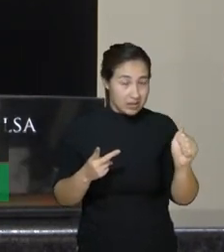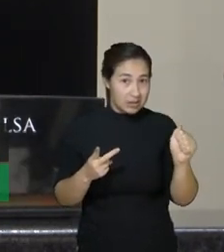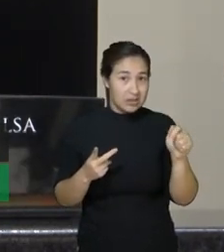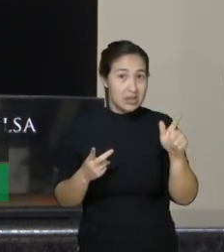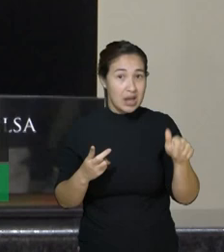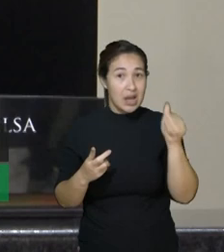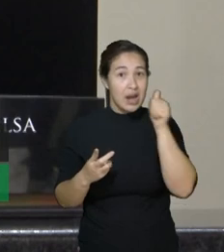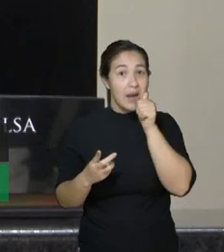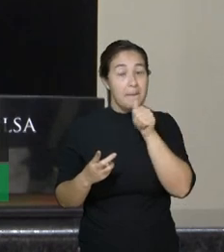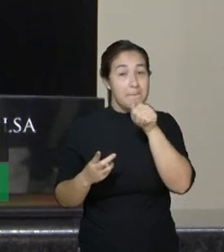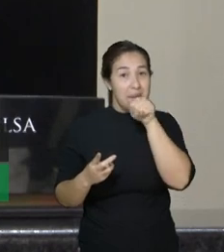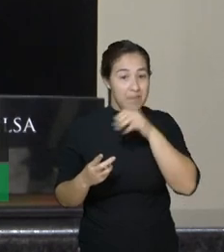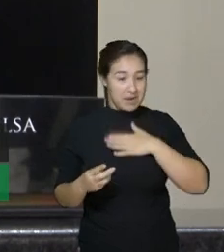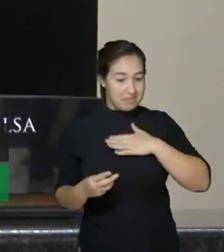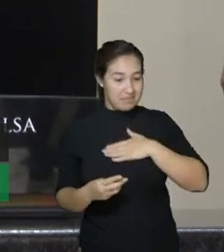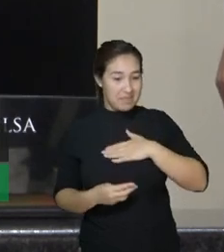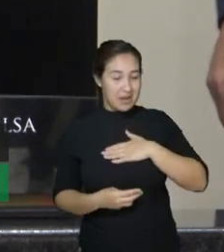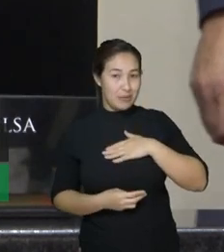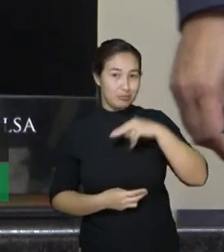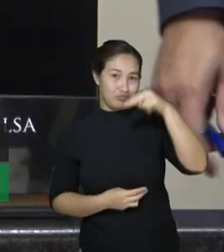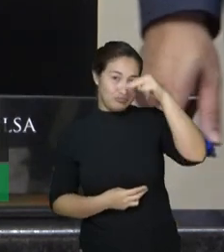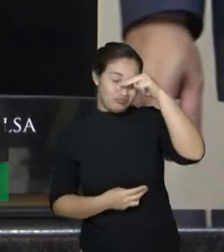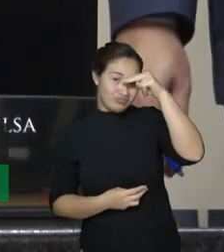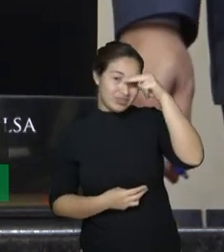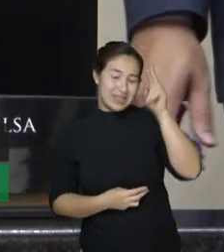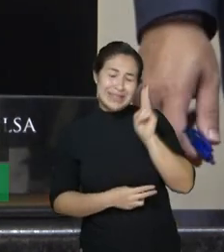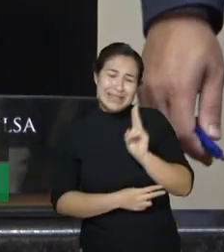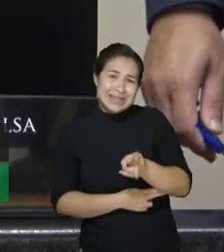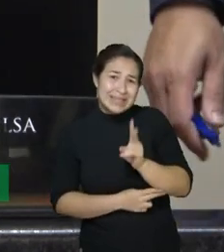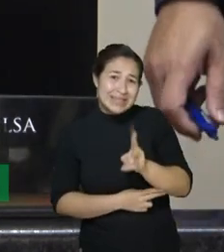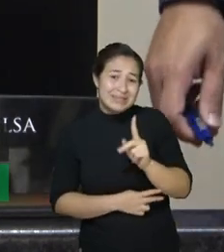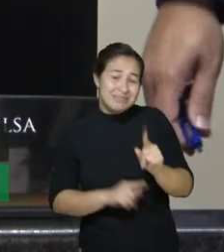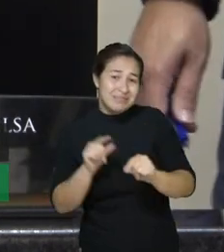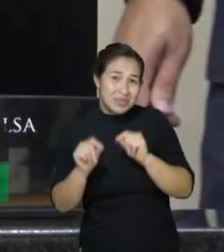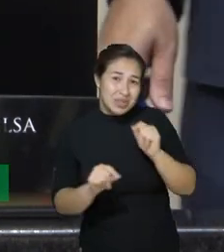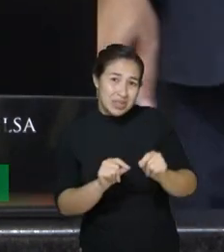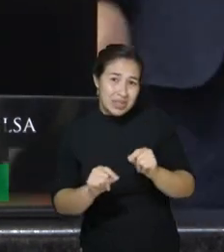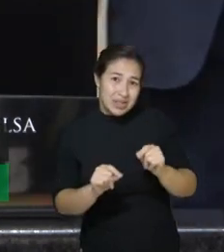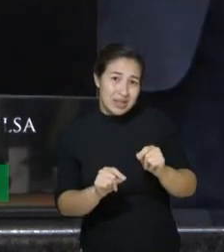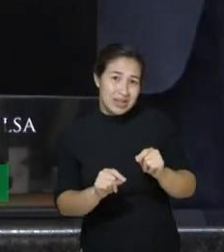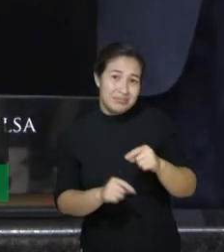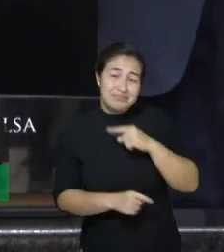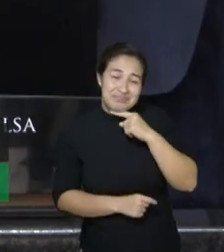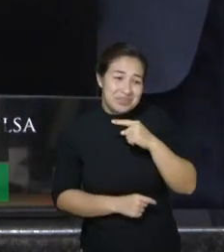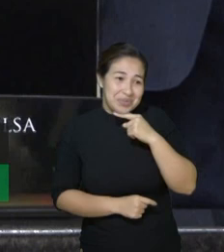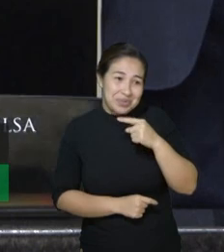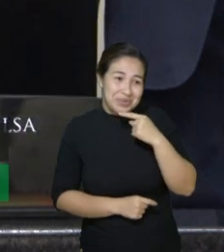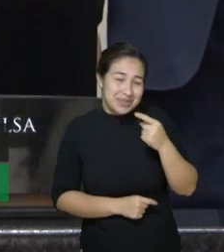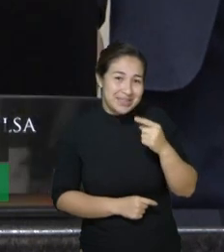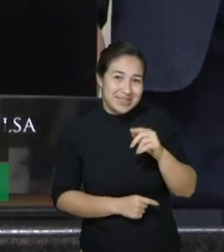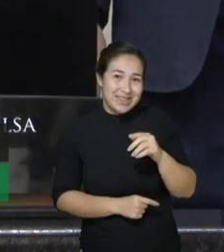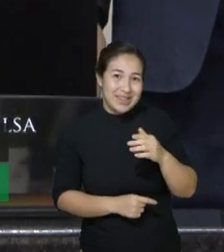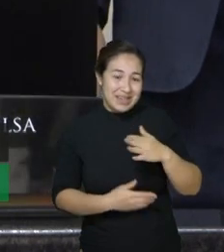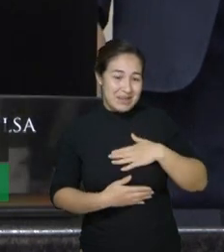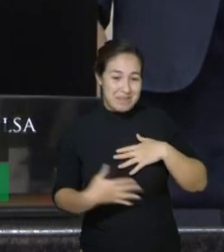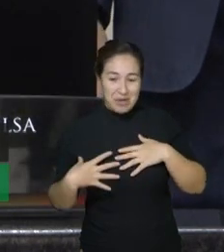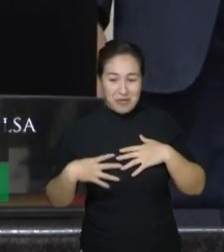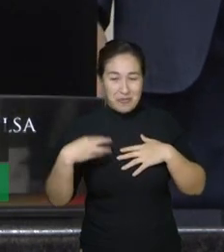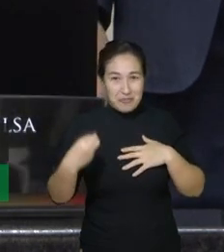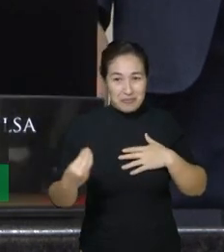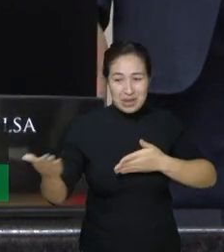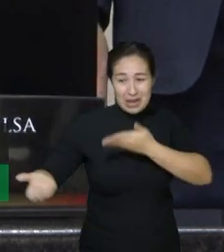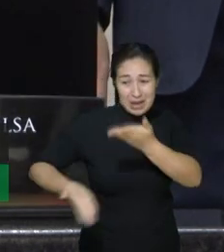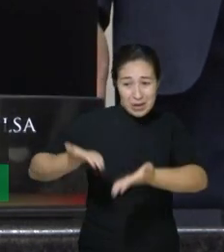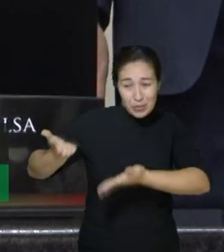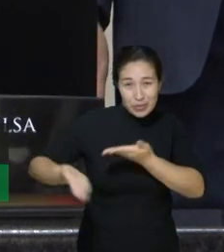da minha neta, eu tenho dito sempre que aquilo que eu não pude dar para as minhas filhas, eu estou